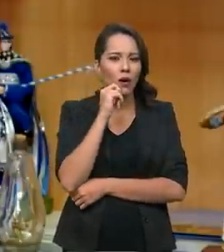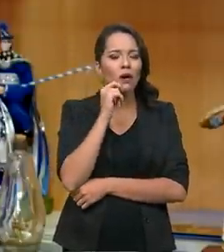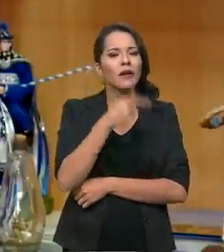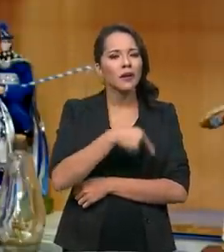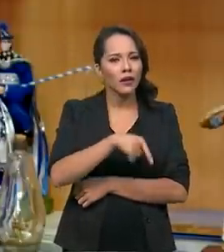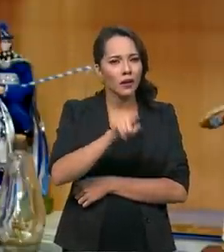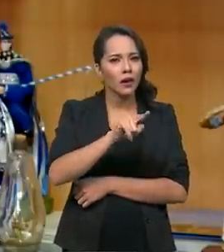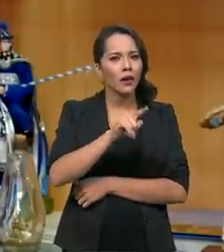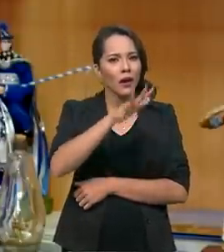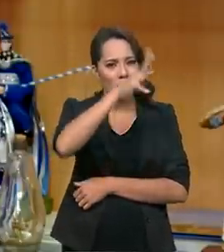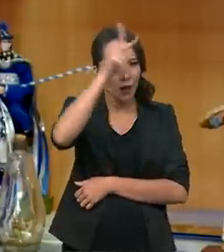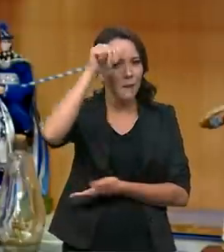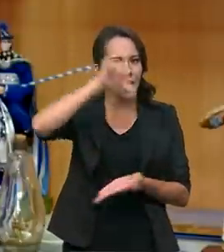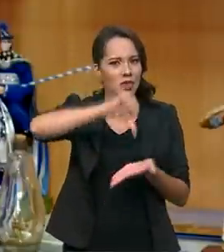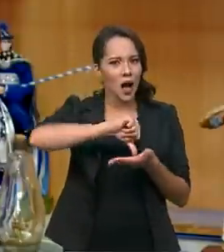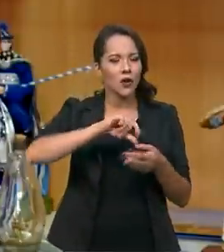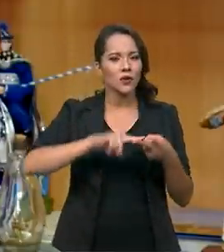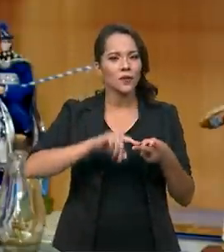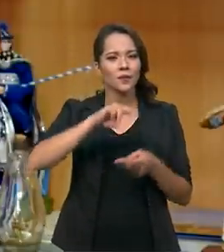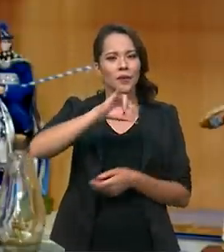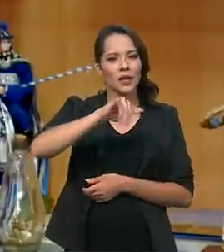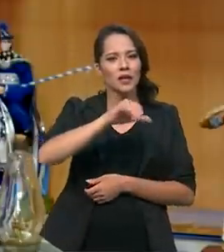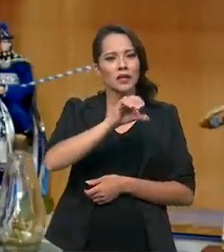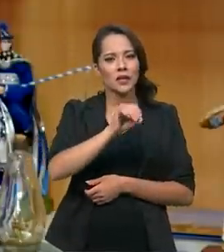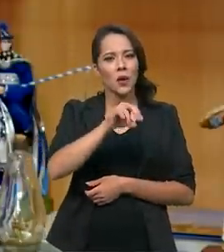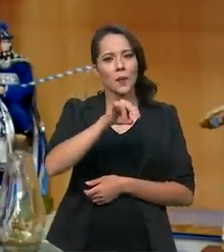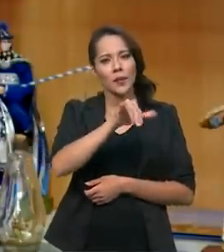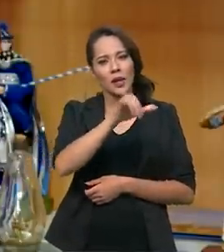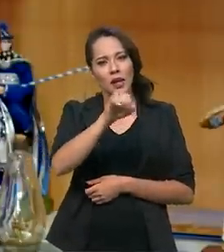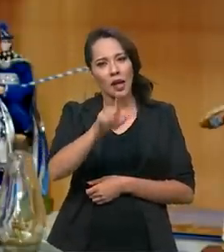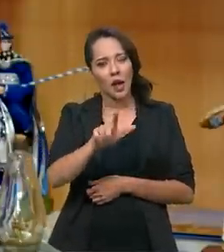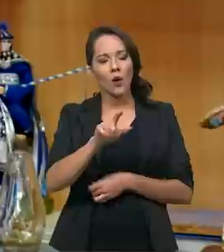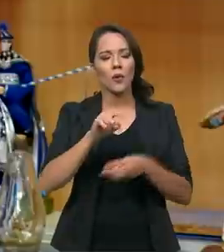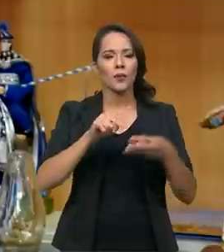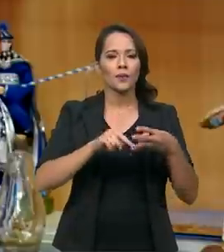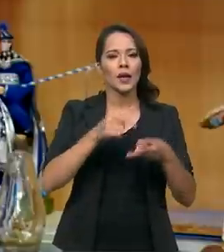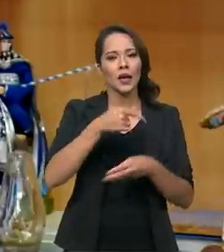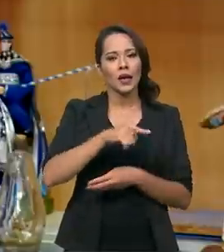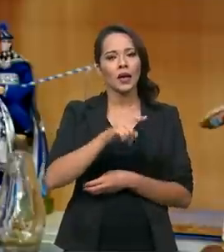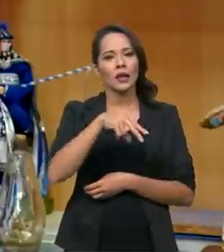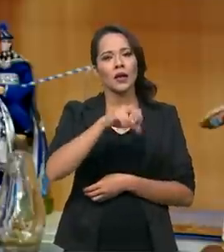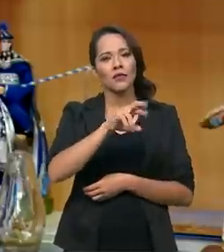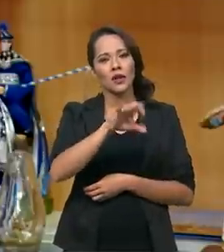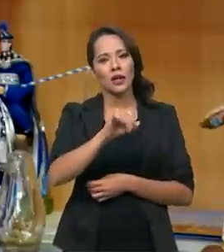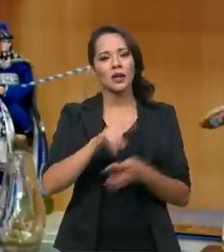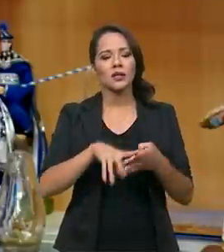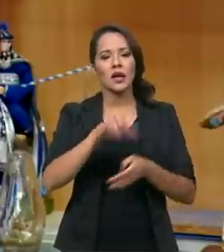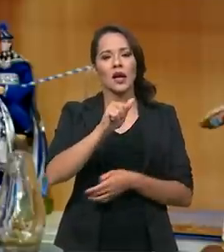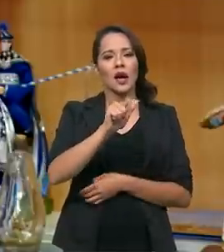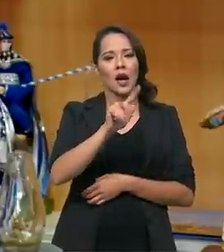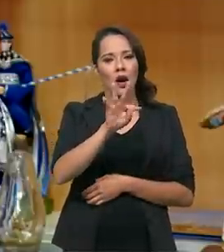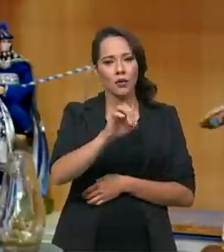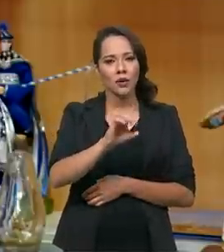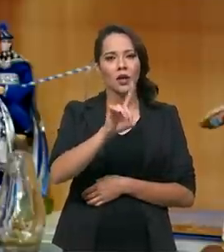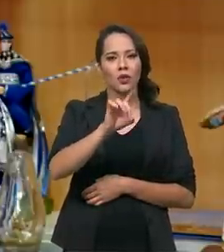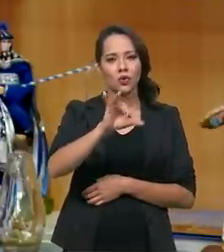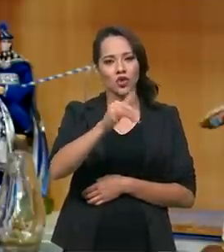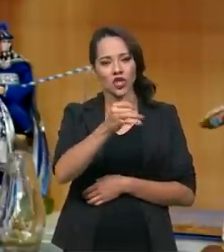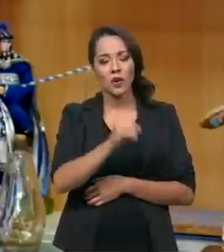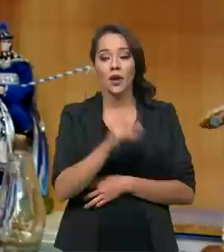em Manaus e em São Gabriel da Cachoeira e lá na anavilhanas em Alter do Chão